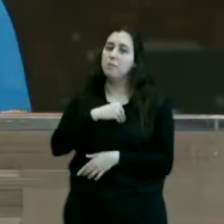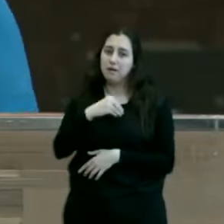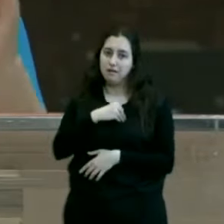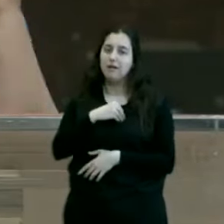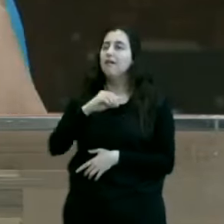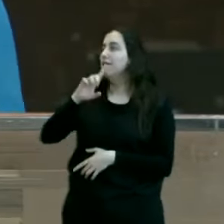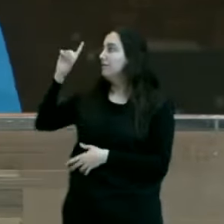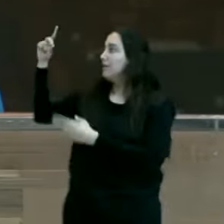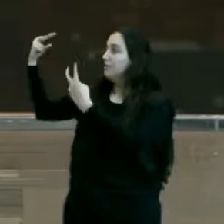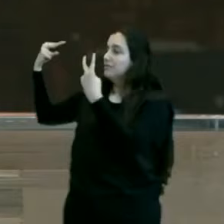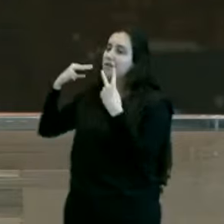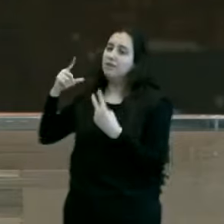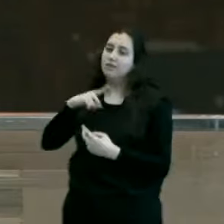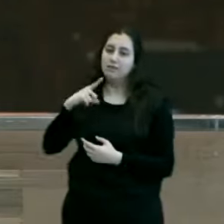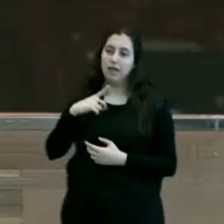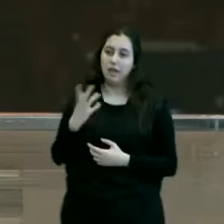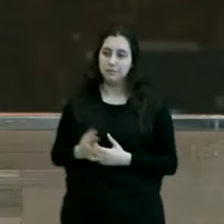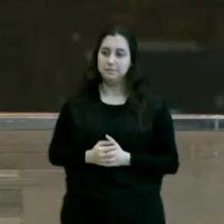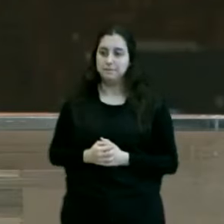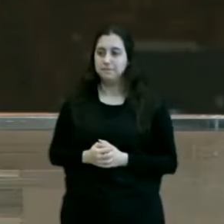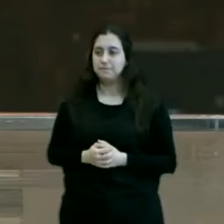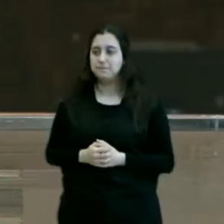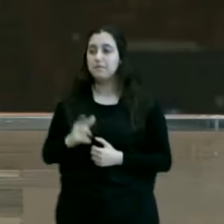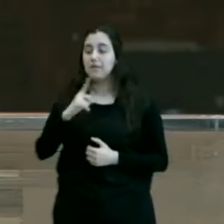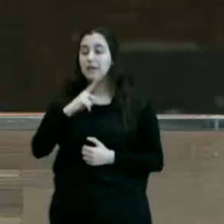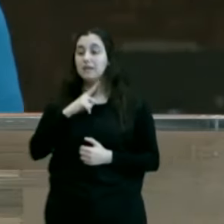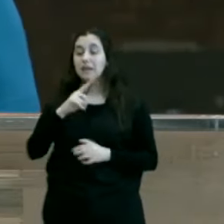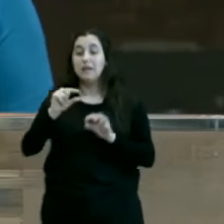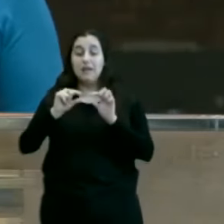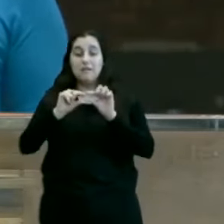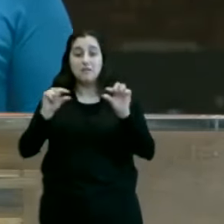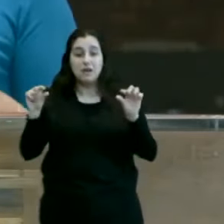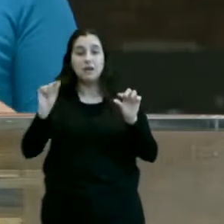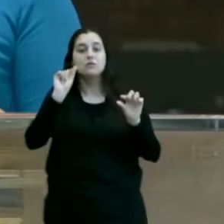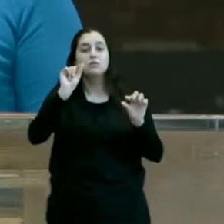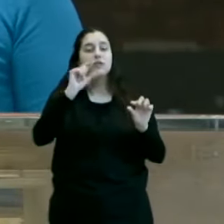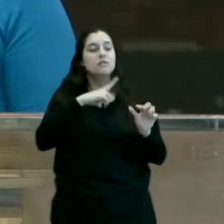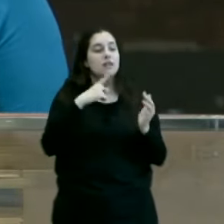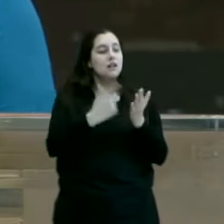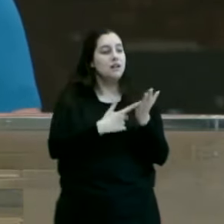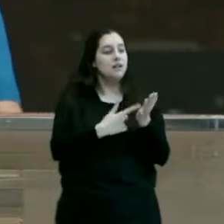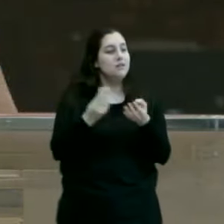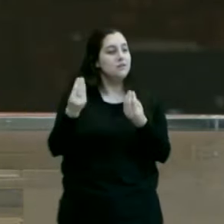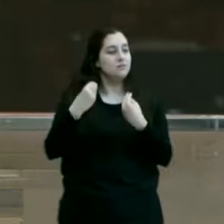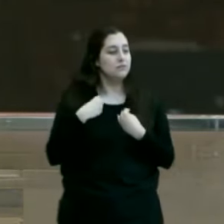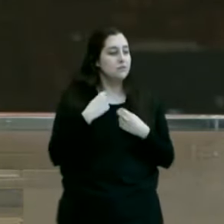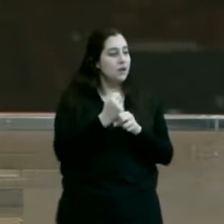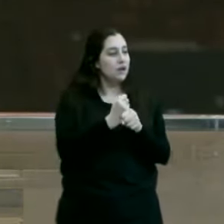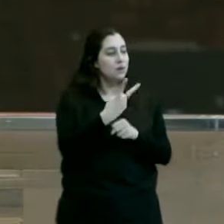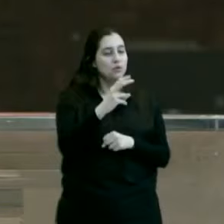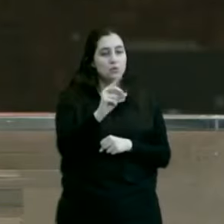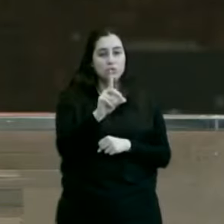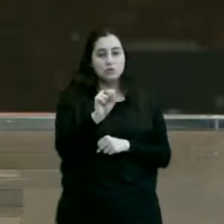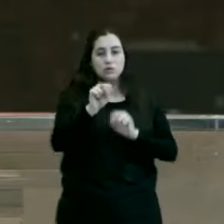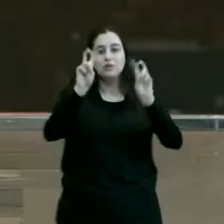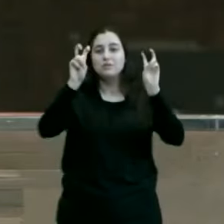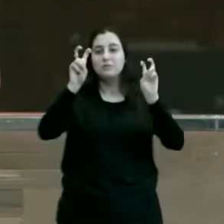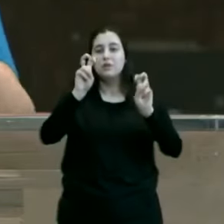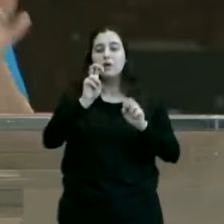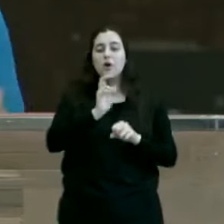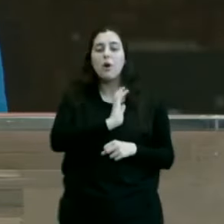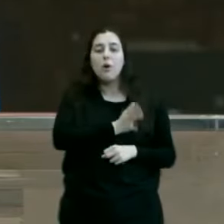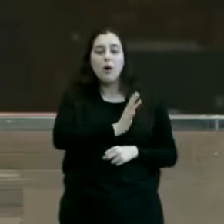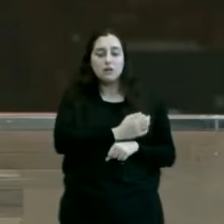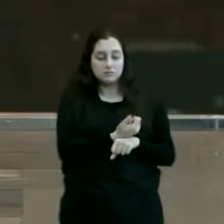Senhor. Uma das frases que eu li num livro que nós recebemos em 2018, Um Coração em Chamas pelo Espírito,